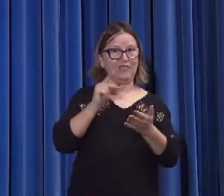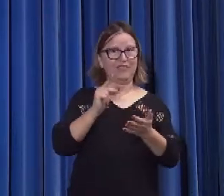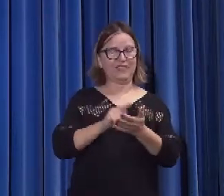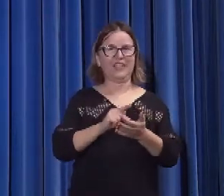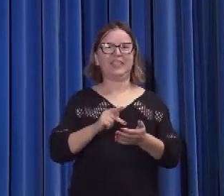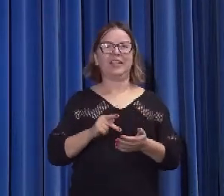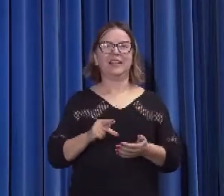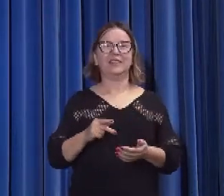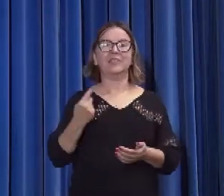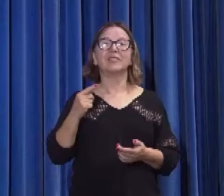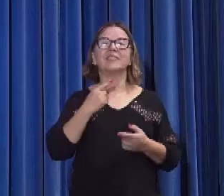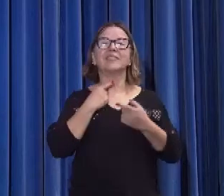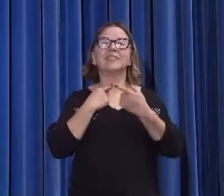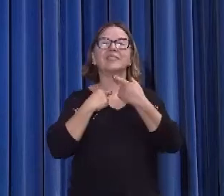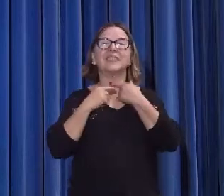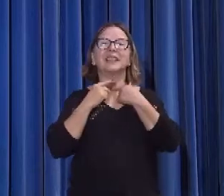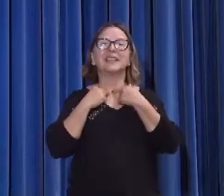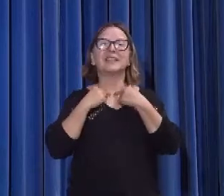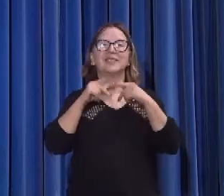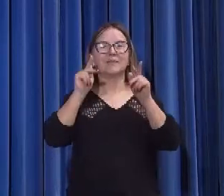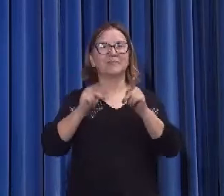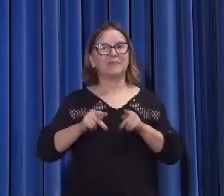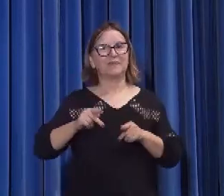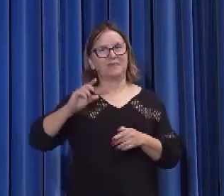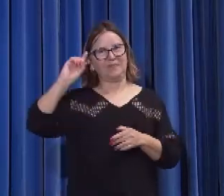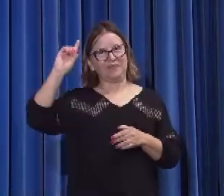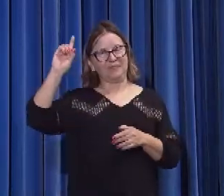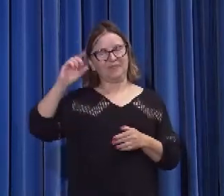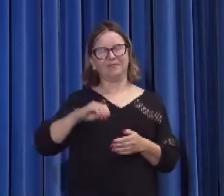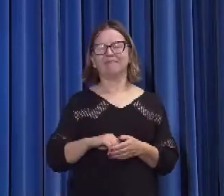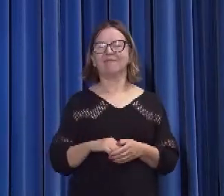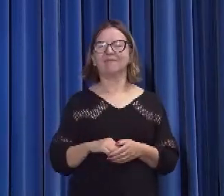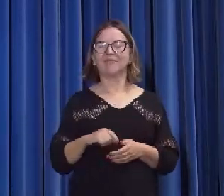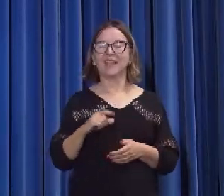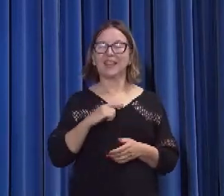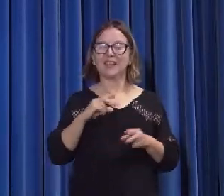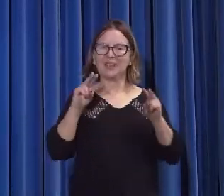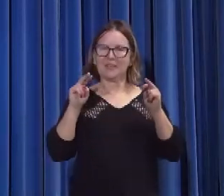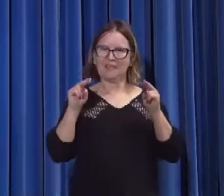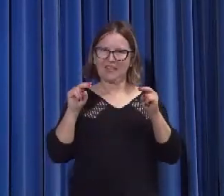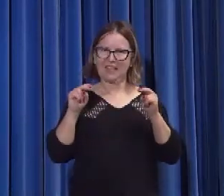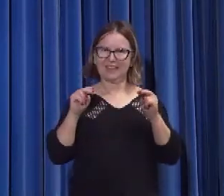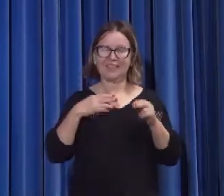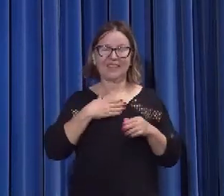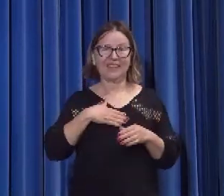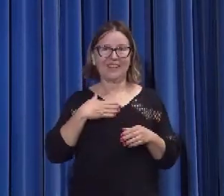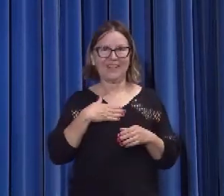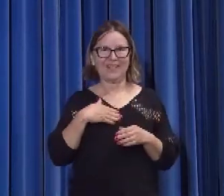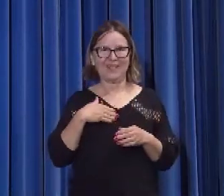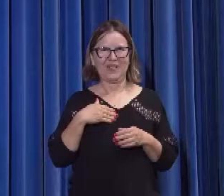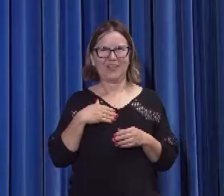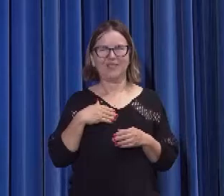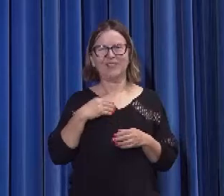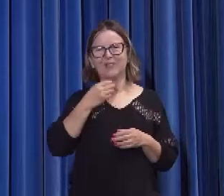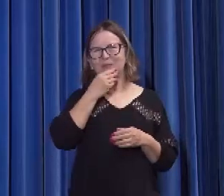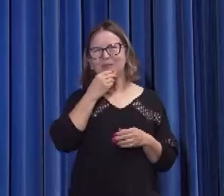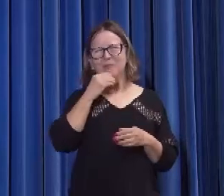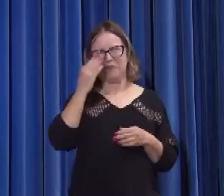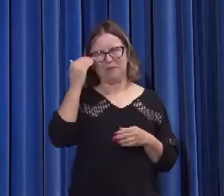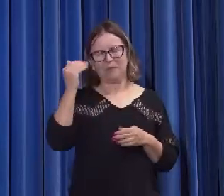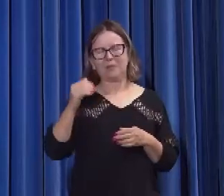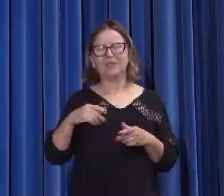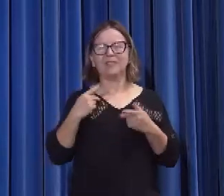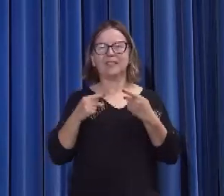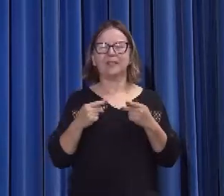Deus. E tem uma frase que eu gosto muito, de Blaise Pascal, que diz assim: há